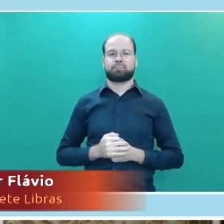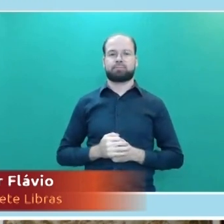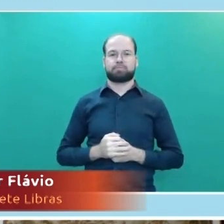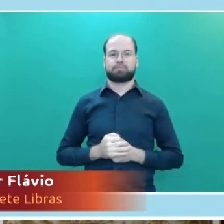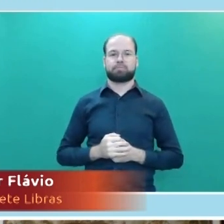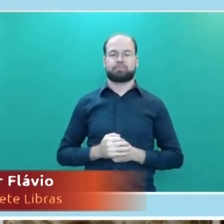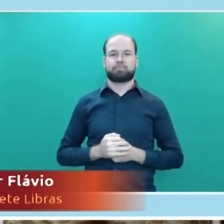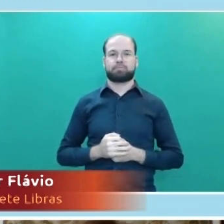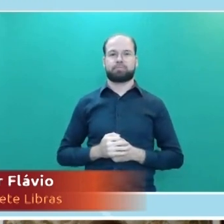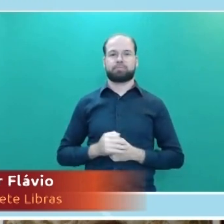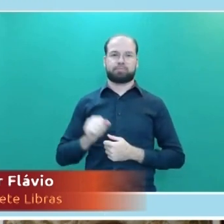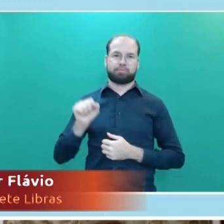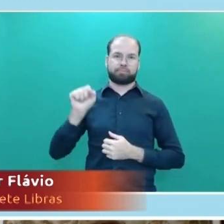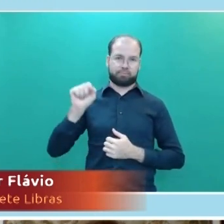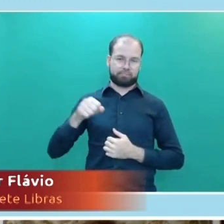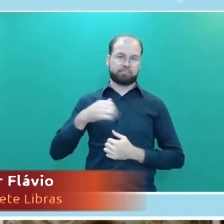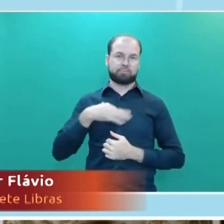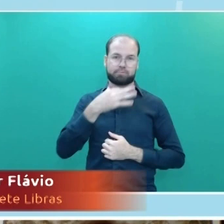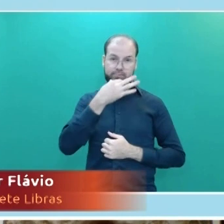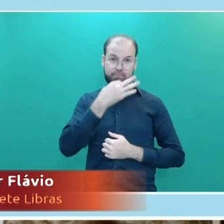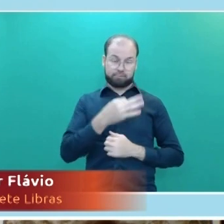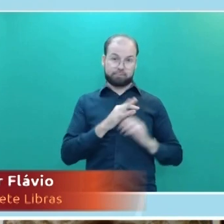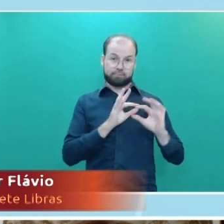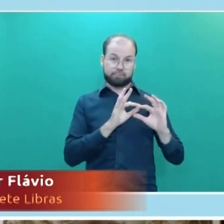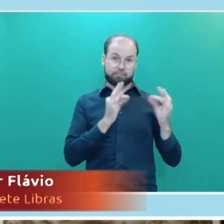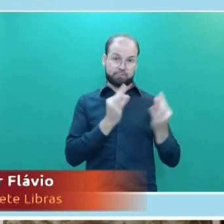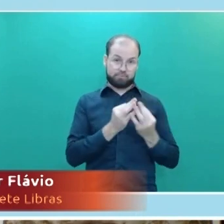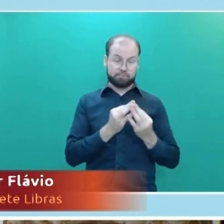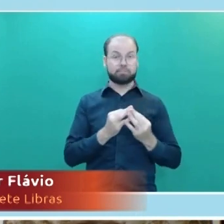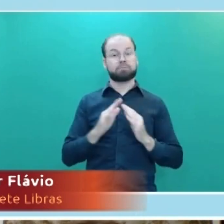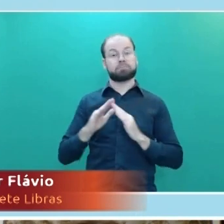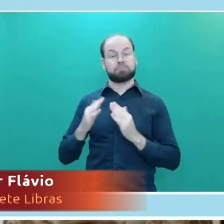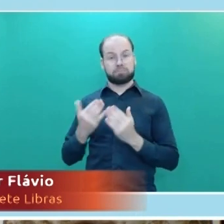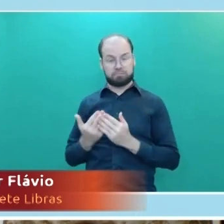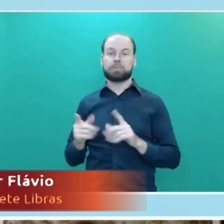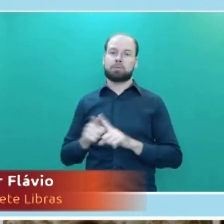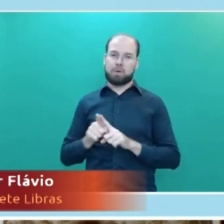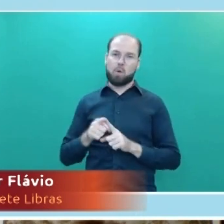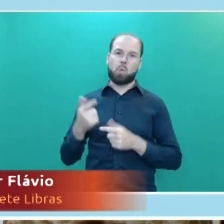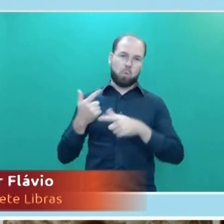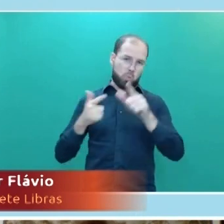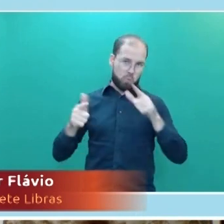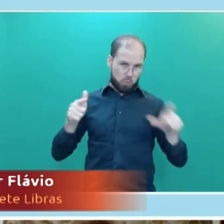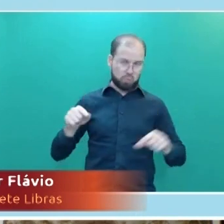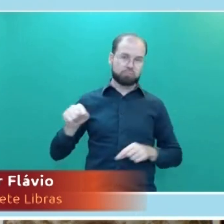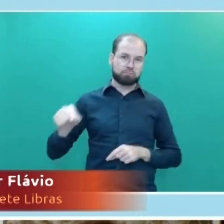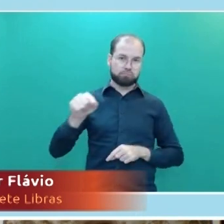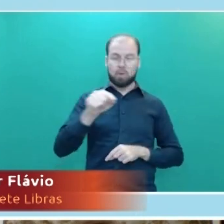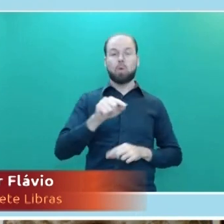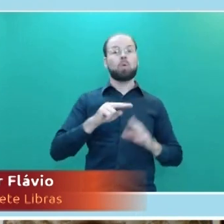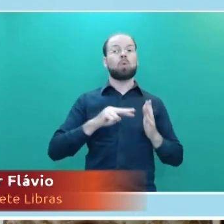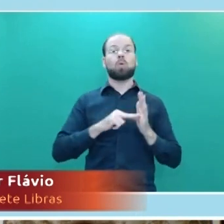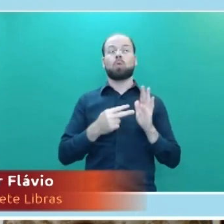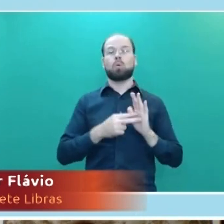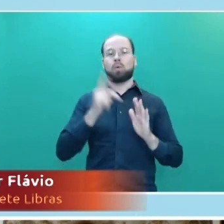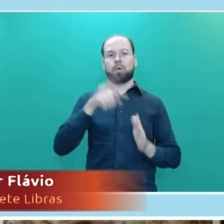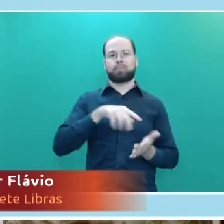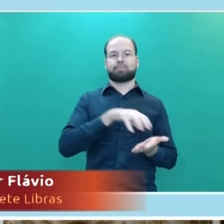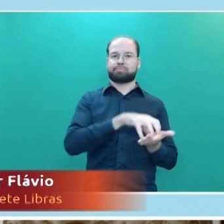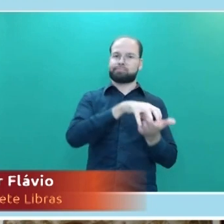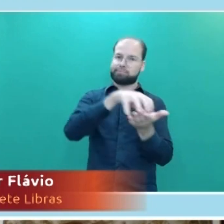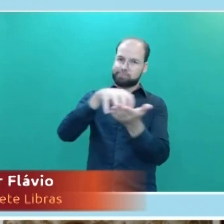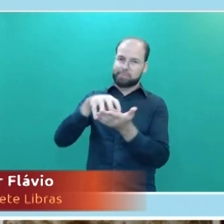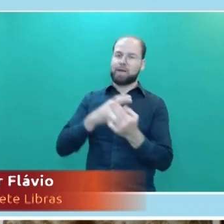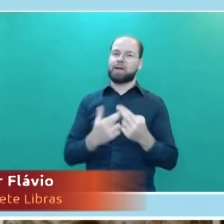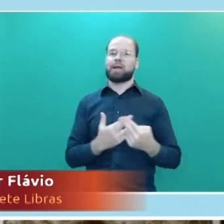Sim, acho que tanto a família quanto a escola, entre outras agências, são instituições formativas, né? São responsáveis,